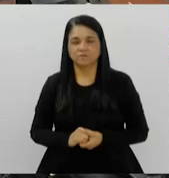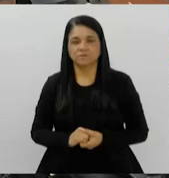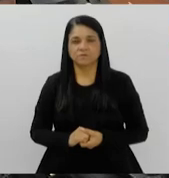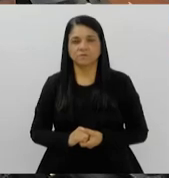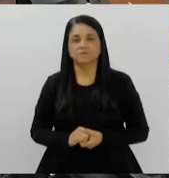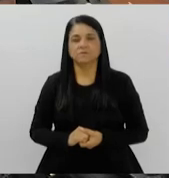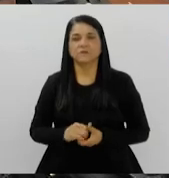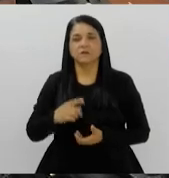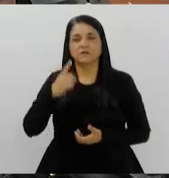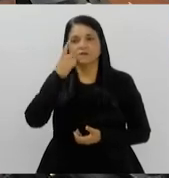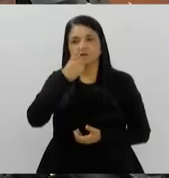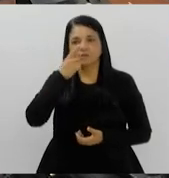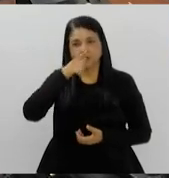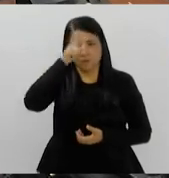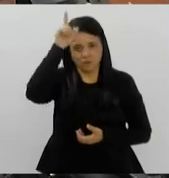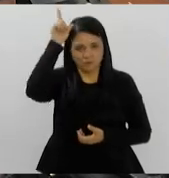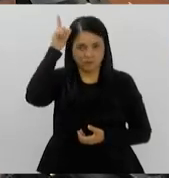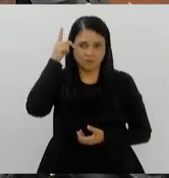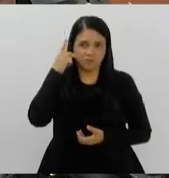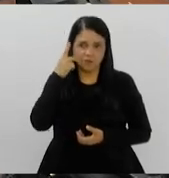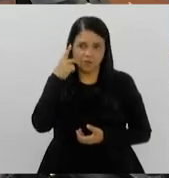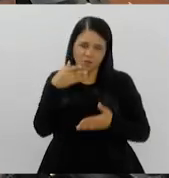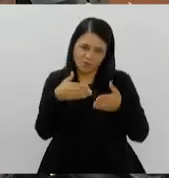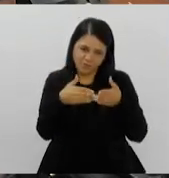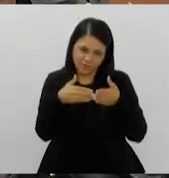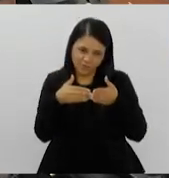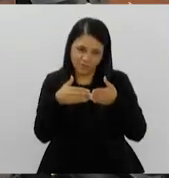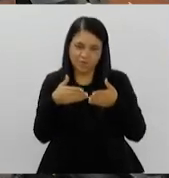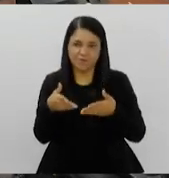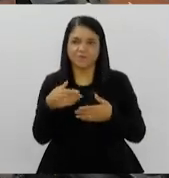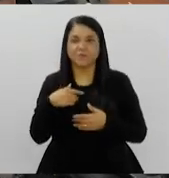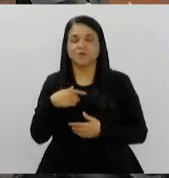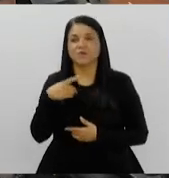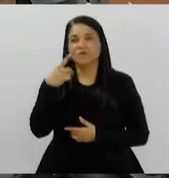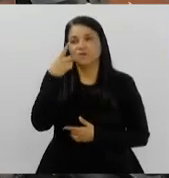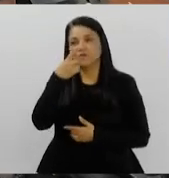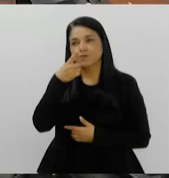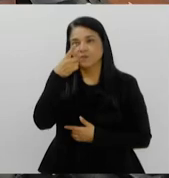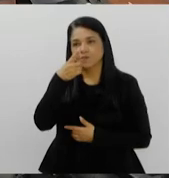Deputado Luiz Paulo, por gentileza, uma vez que o deputado